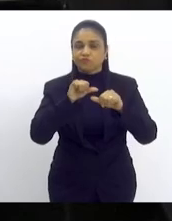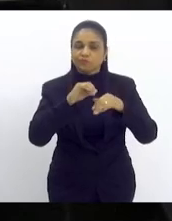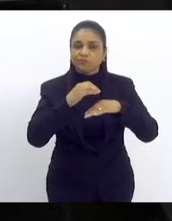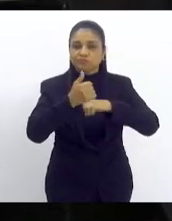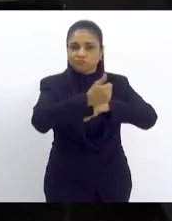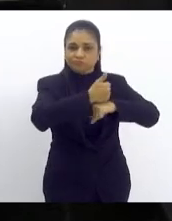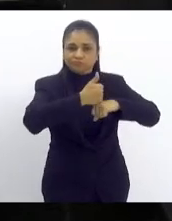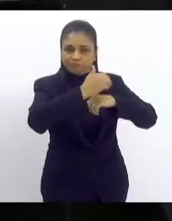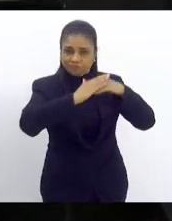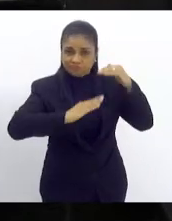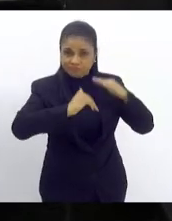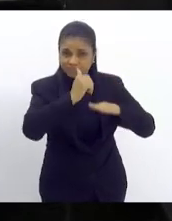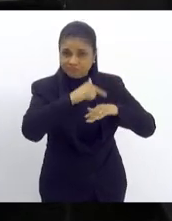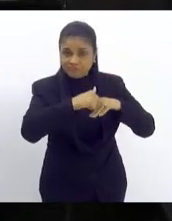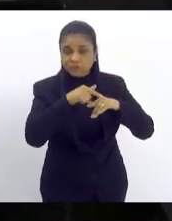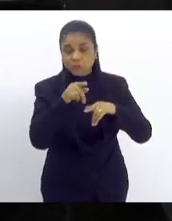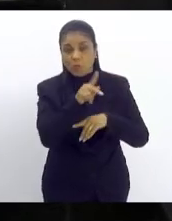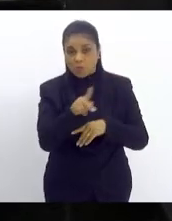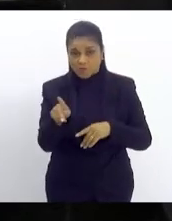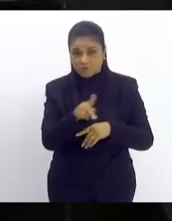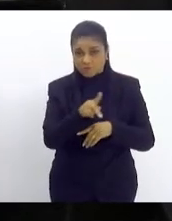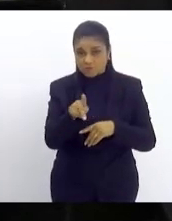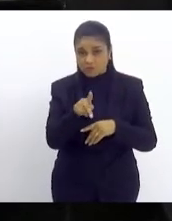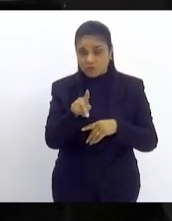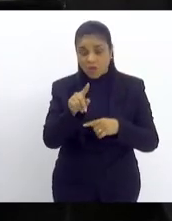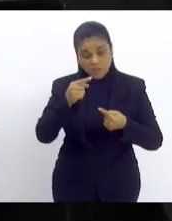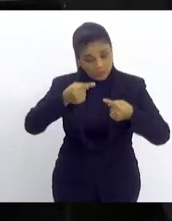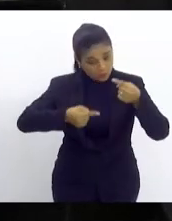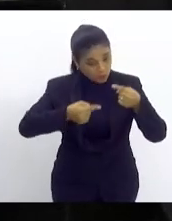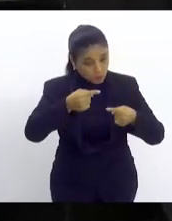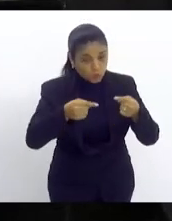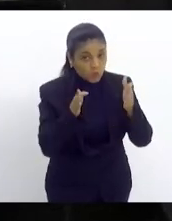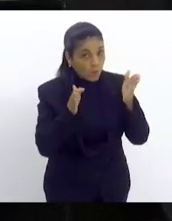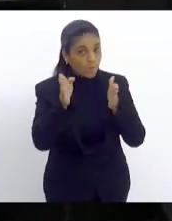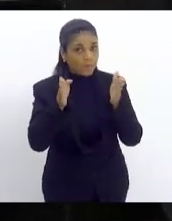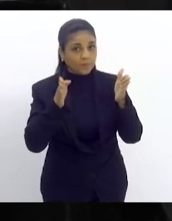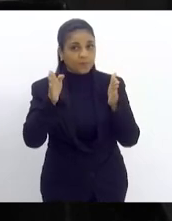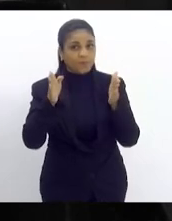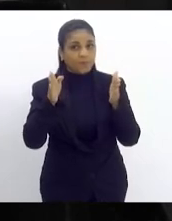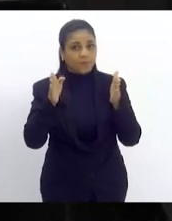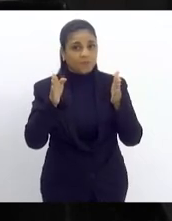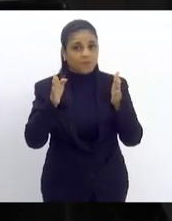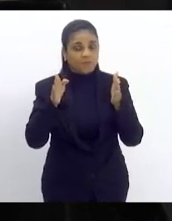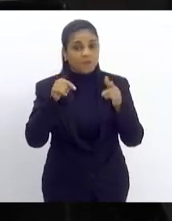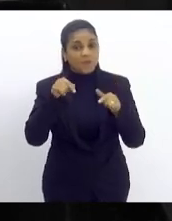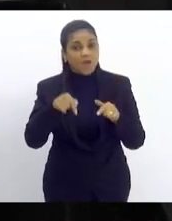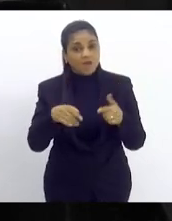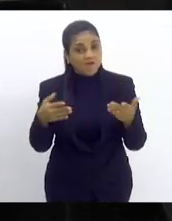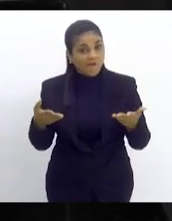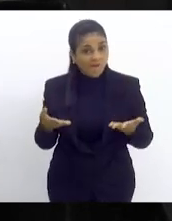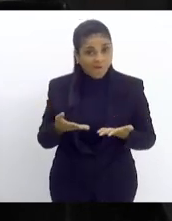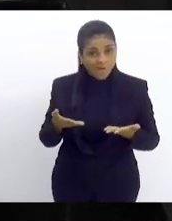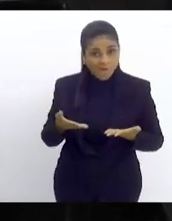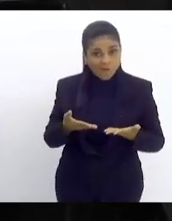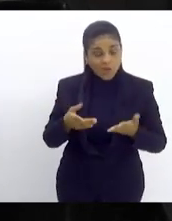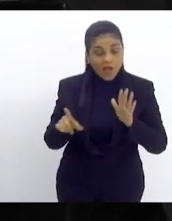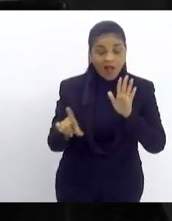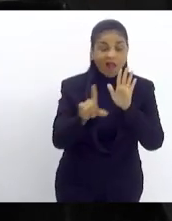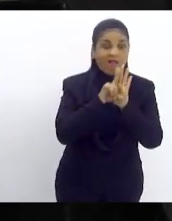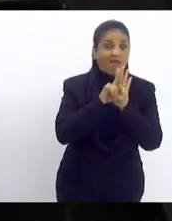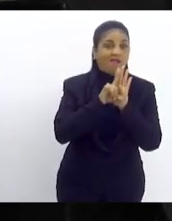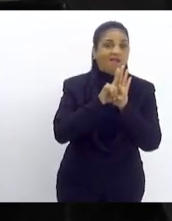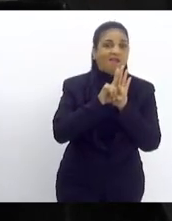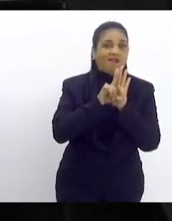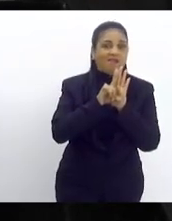Ela ainda tá no âmbito da discussão o que vale hoje aqui é a lei